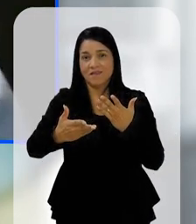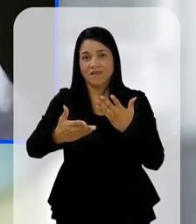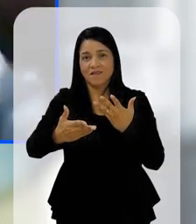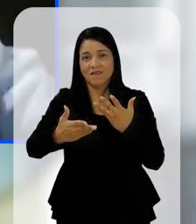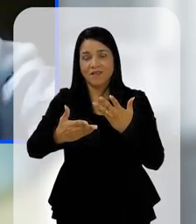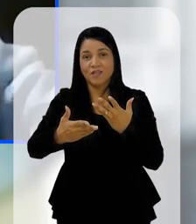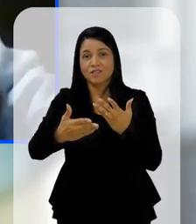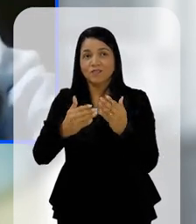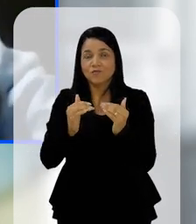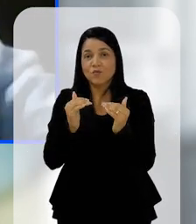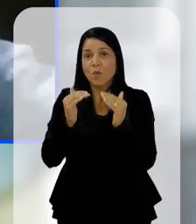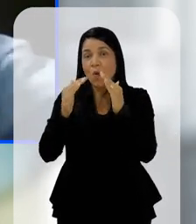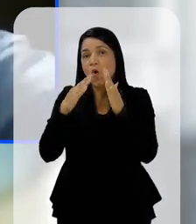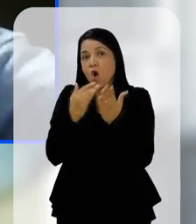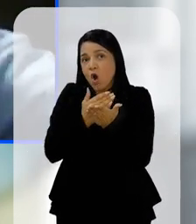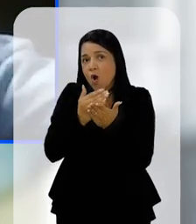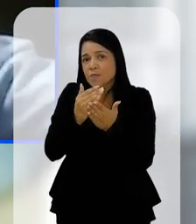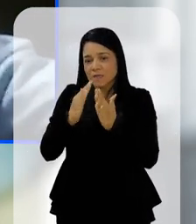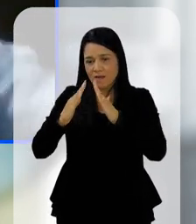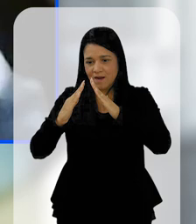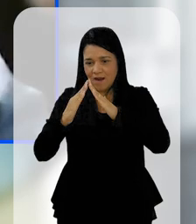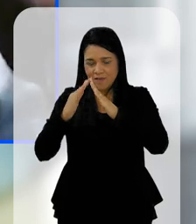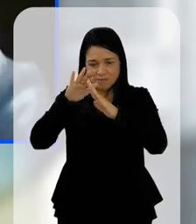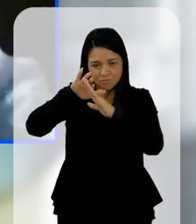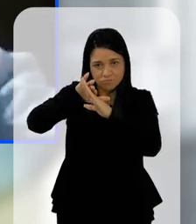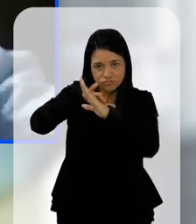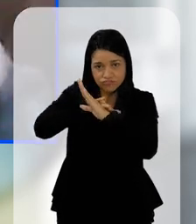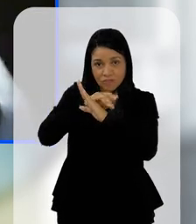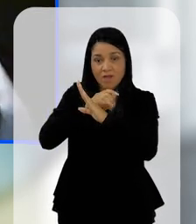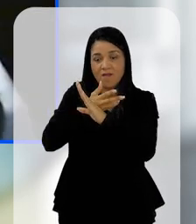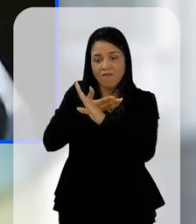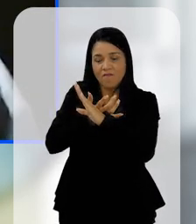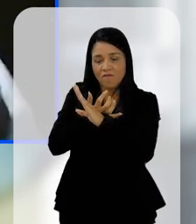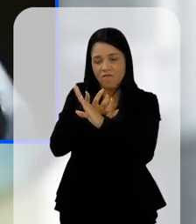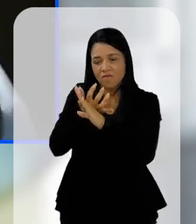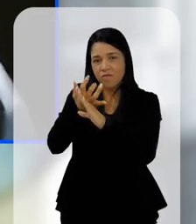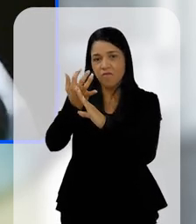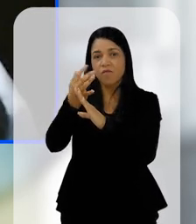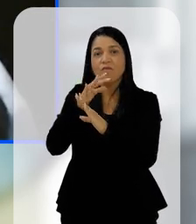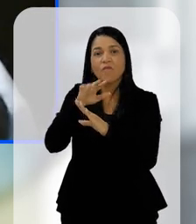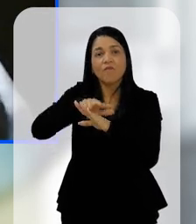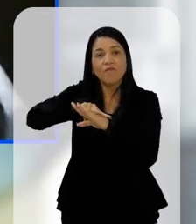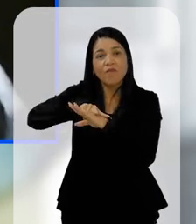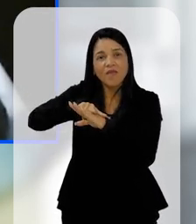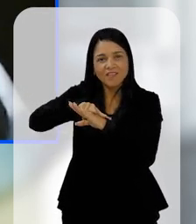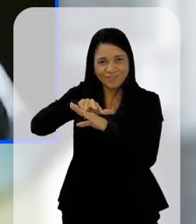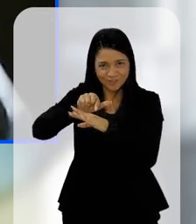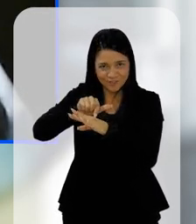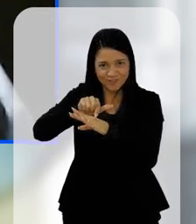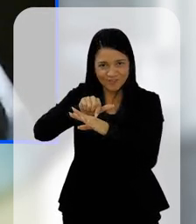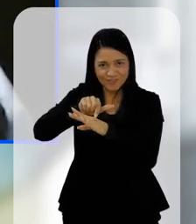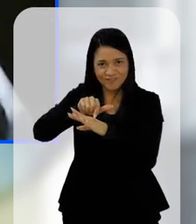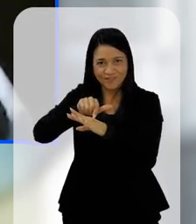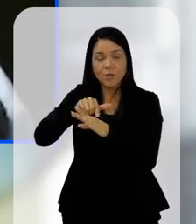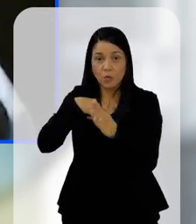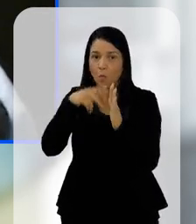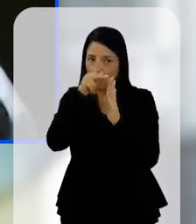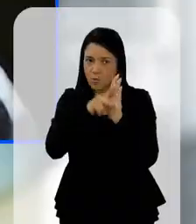modos de absorção, pode começar com os telhados verdes. Aliás, eu tenho um projeto Sim. para ser aprovado sobre os telhados